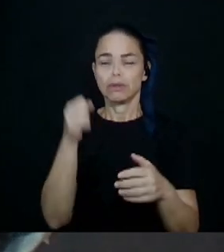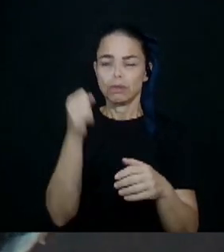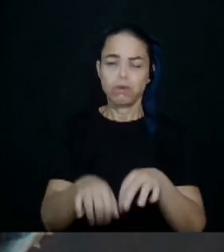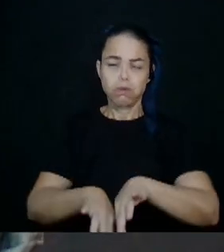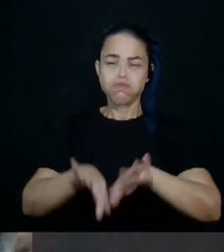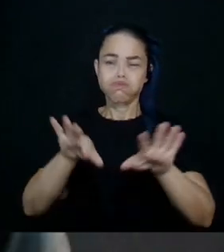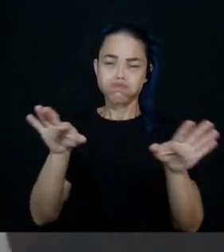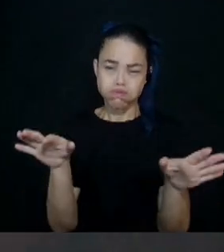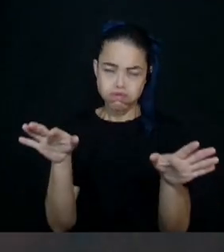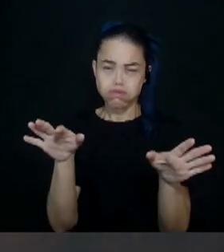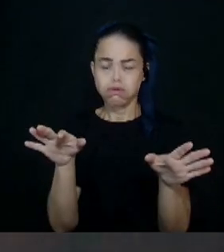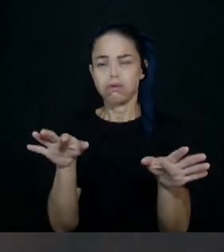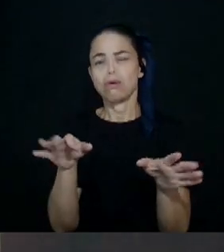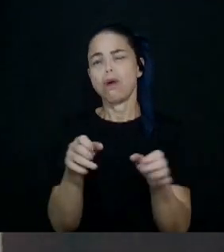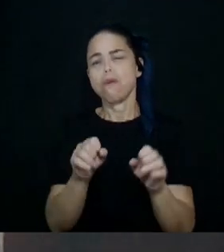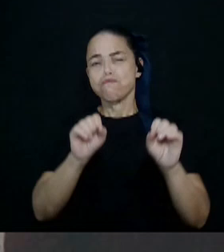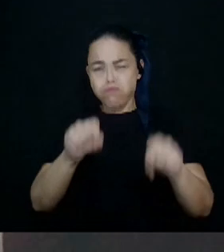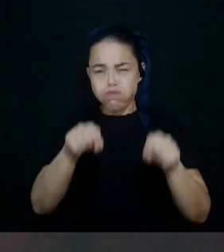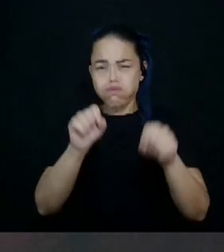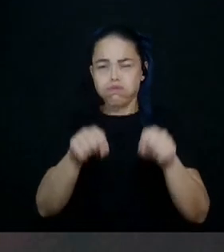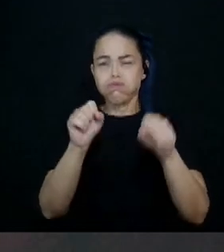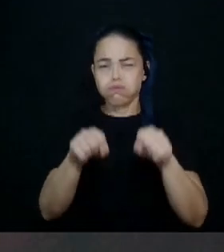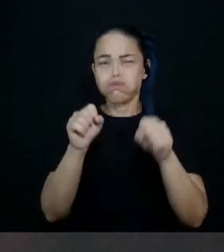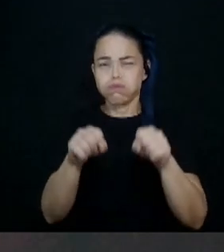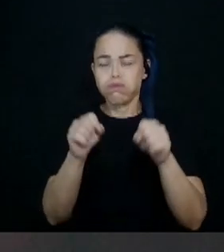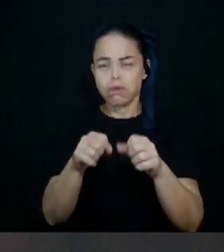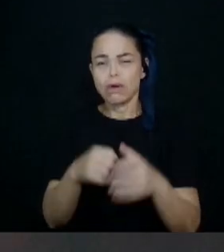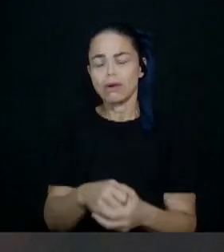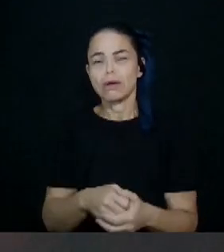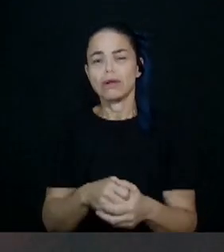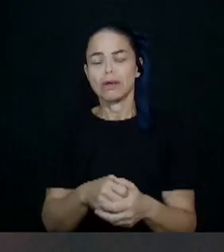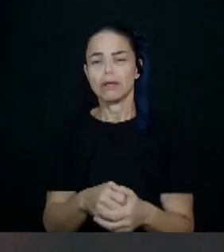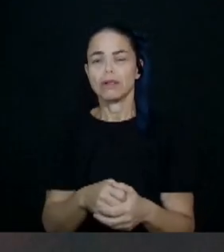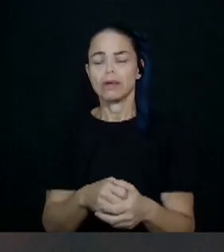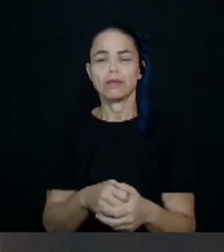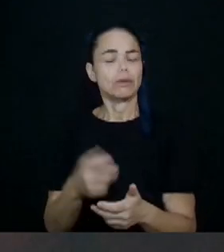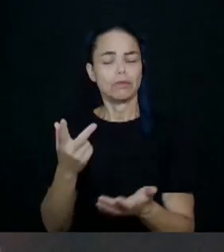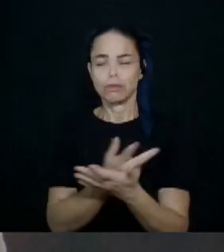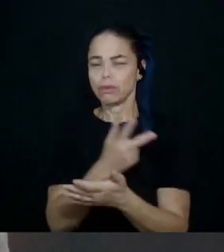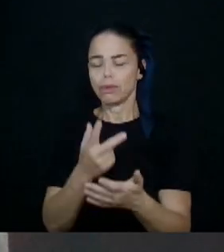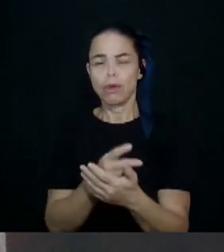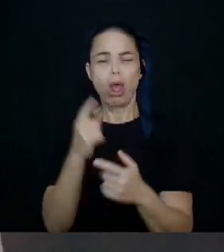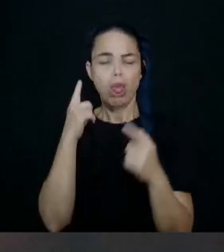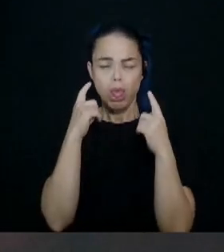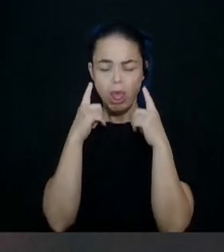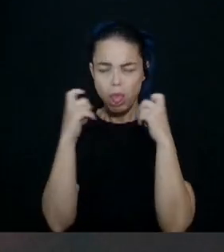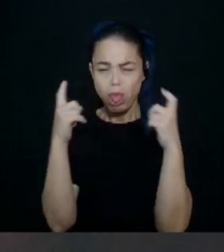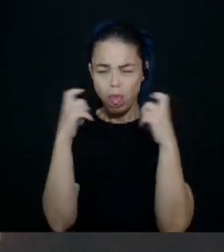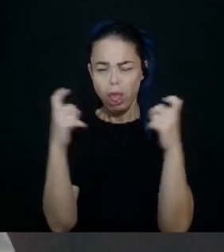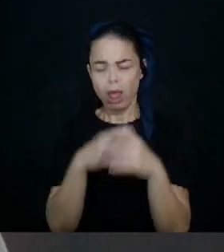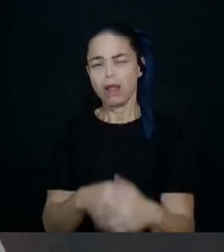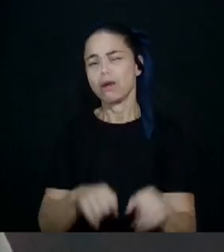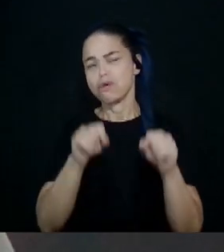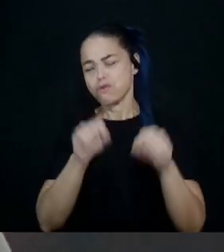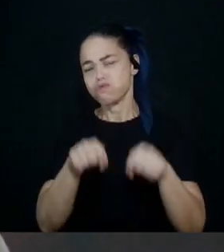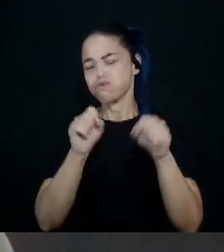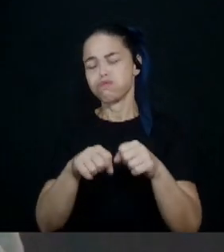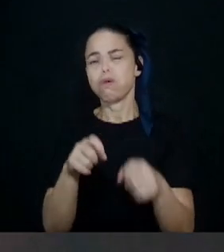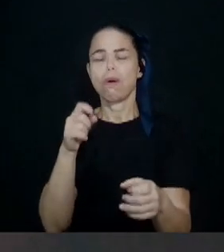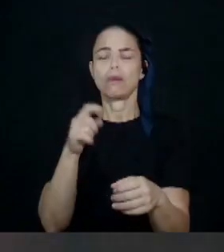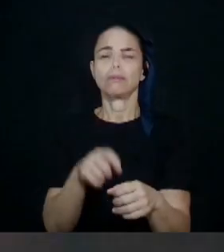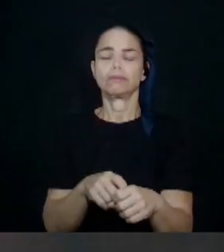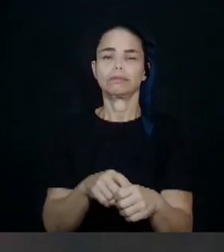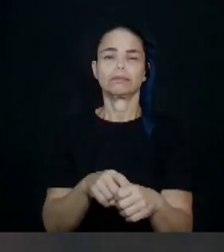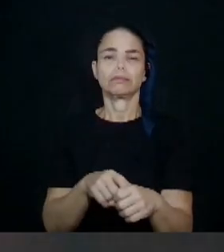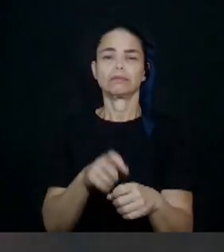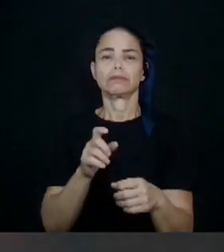ao Mar Vermelho, gente, isso se torna poluído. Você não ouve o trânsito na Europa, no sentido, não estou